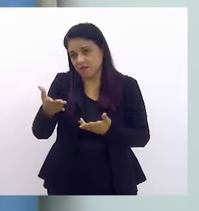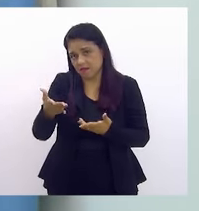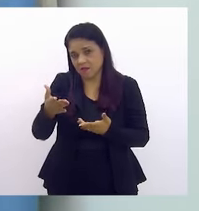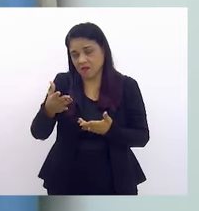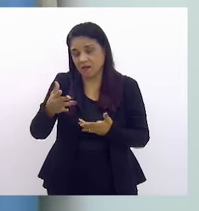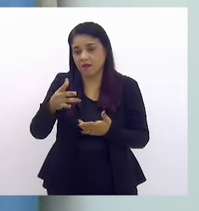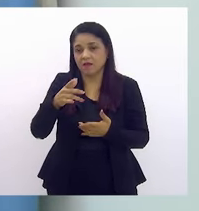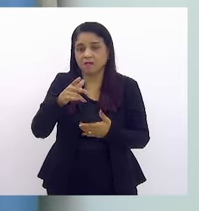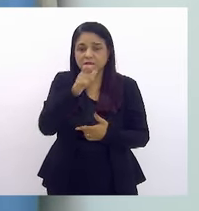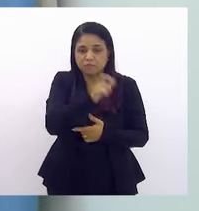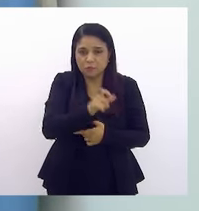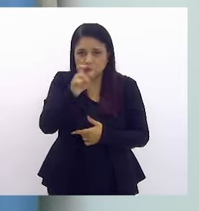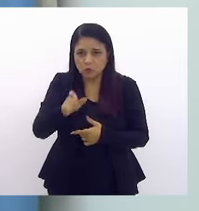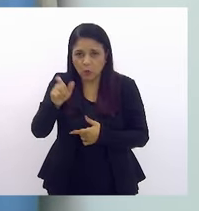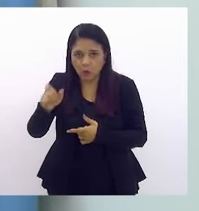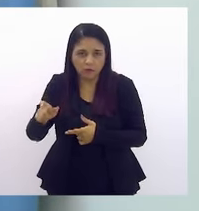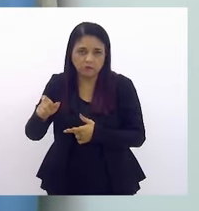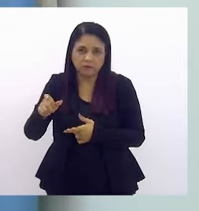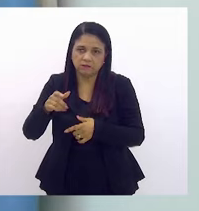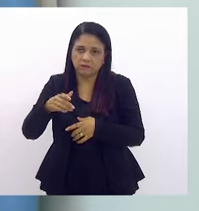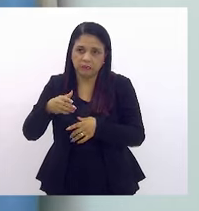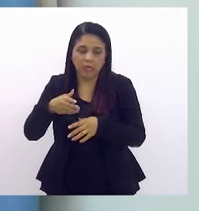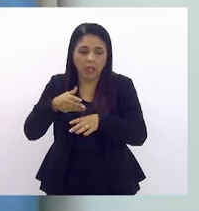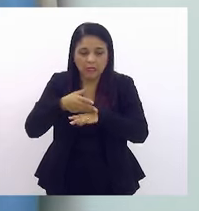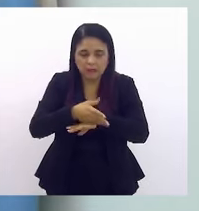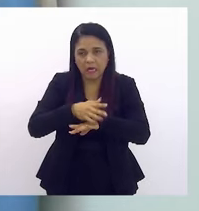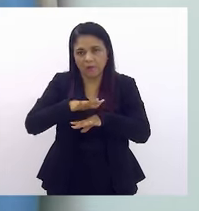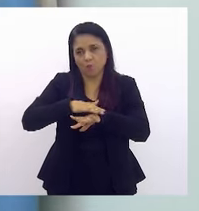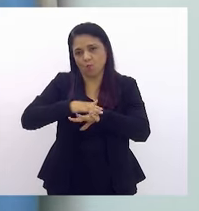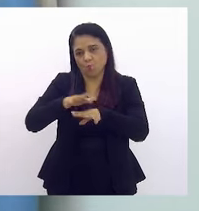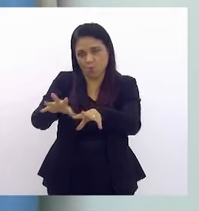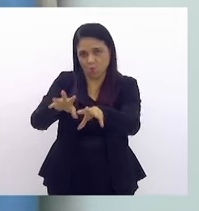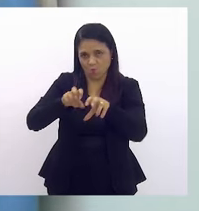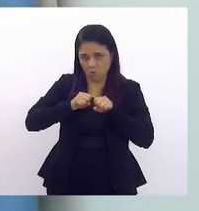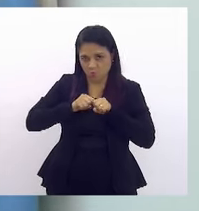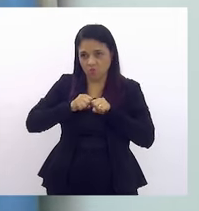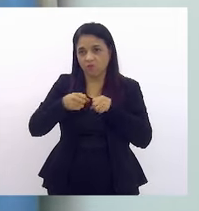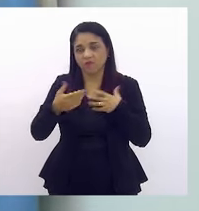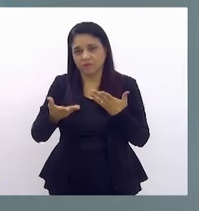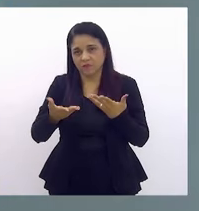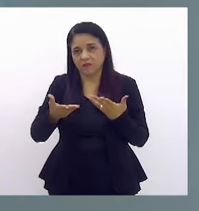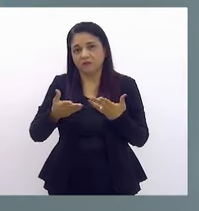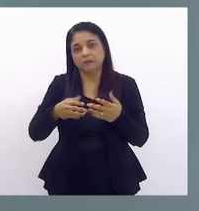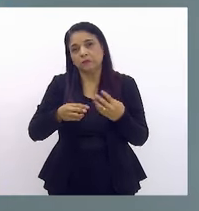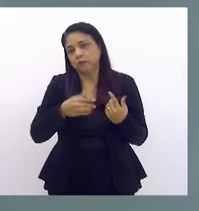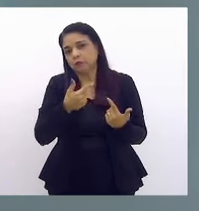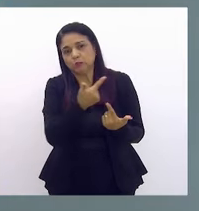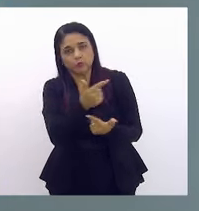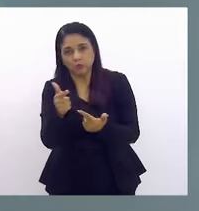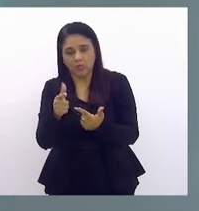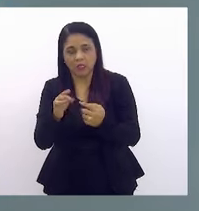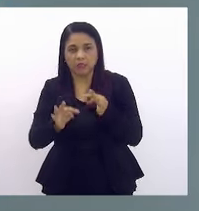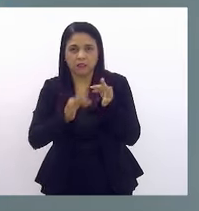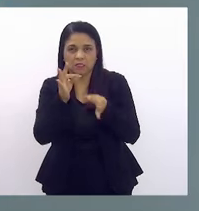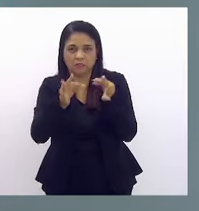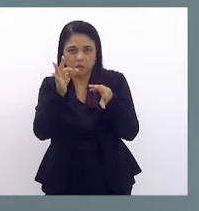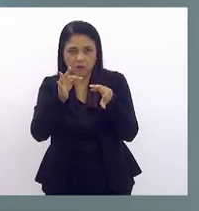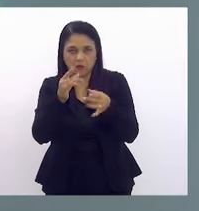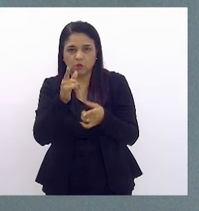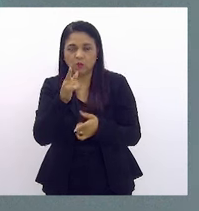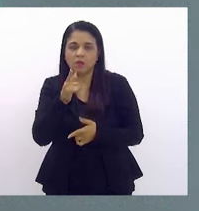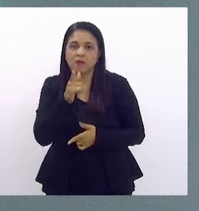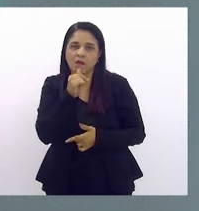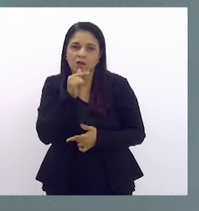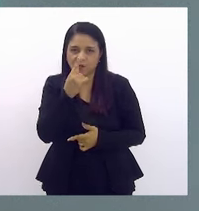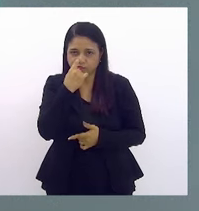pessoas não entrarem, porque pegam doenças, claro, uma vez que não há tratamento de esgoto no município.